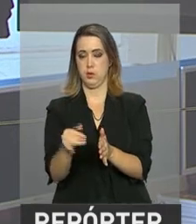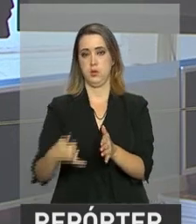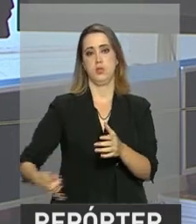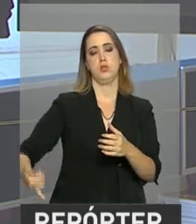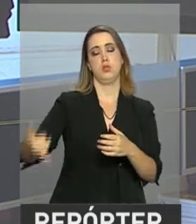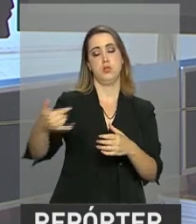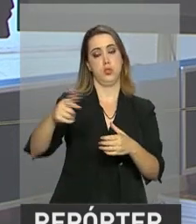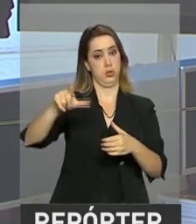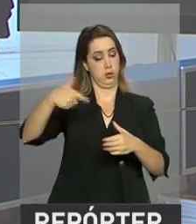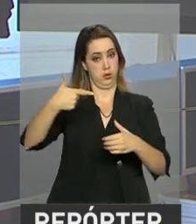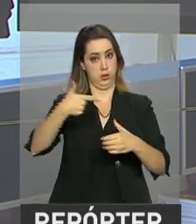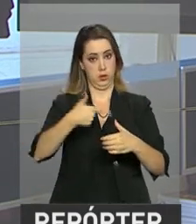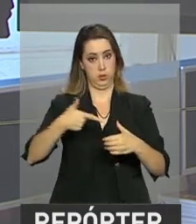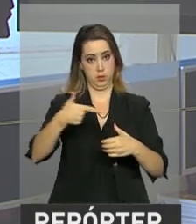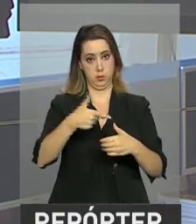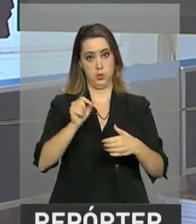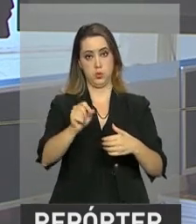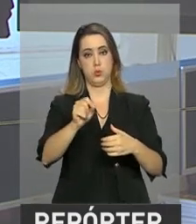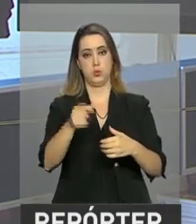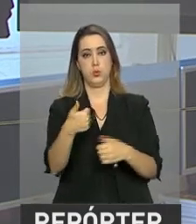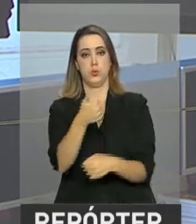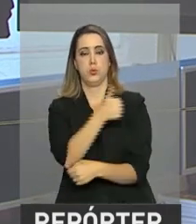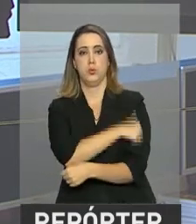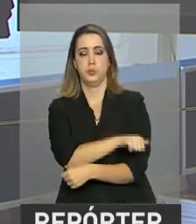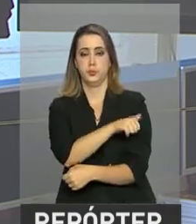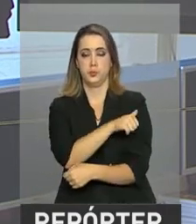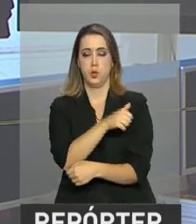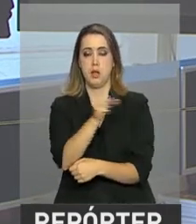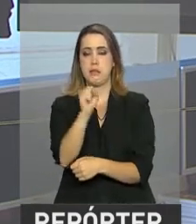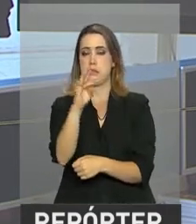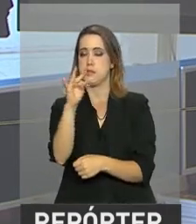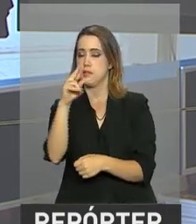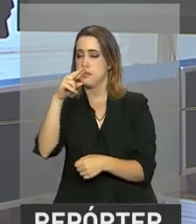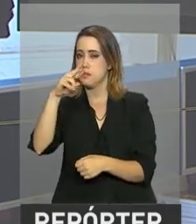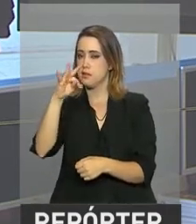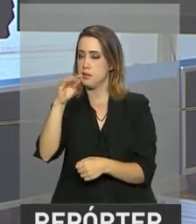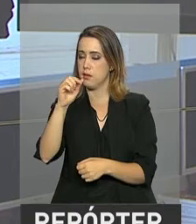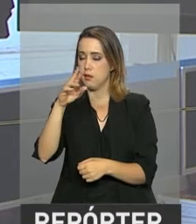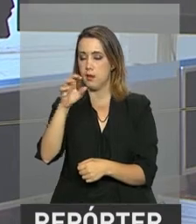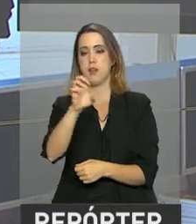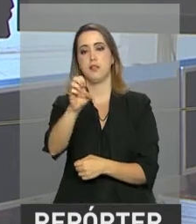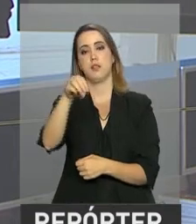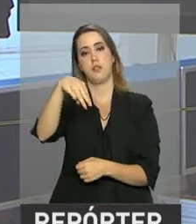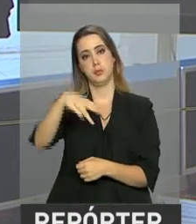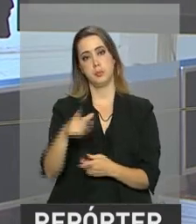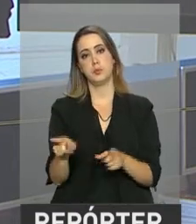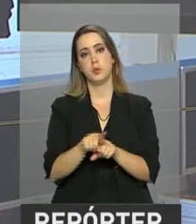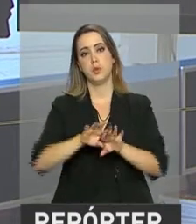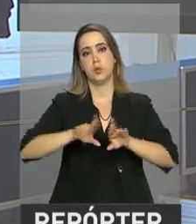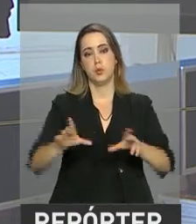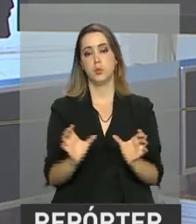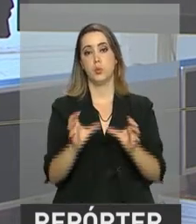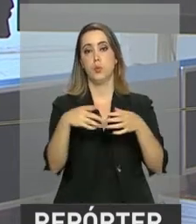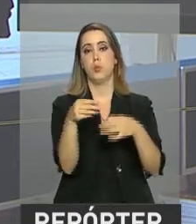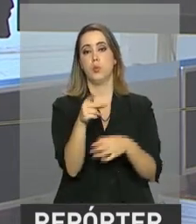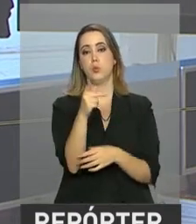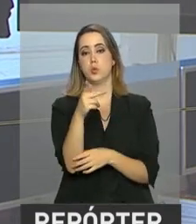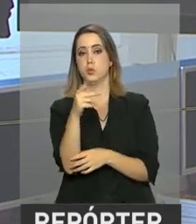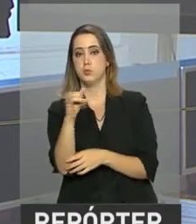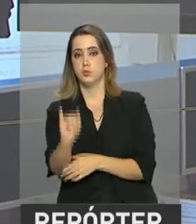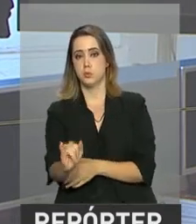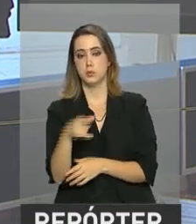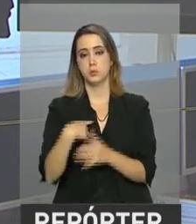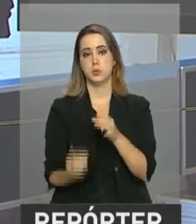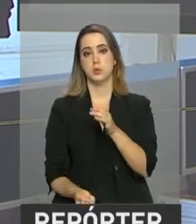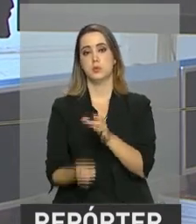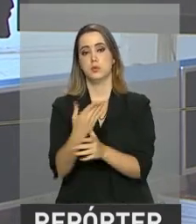de Santarém, além de trechos de rodovias e ferrovias. A medida faz parte do Programa de Parcerias de Investimentos, o PPI, criado